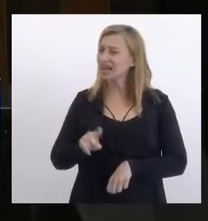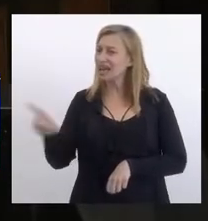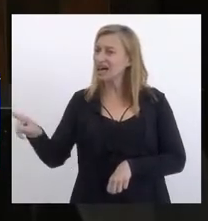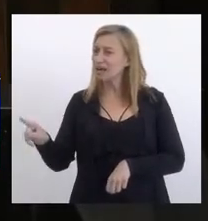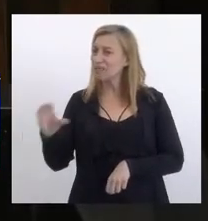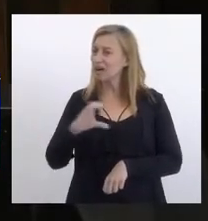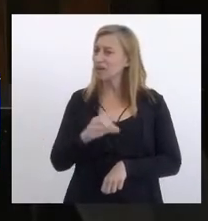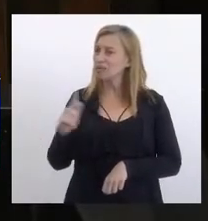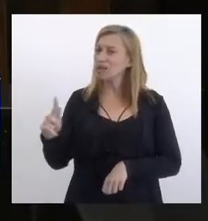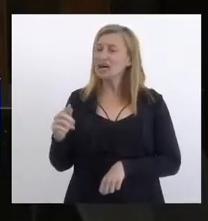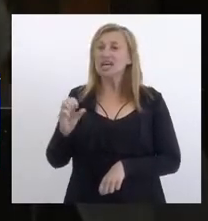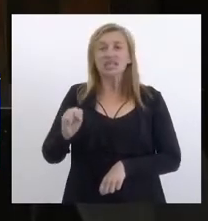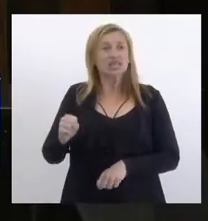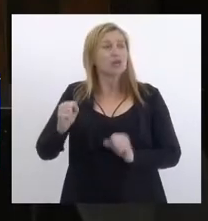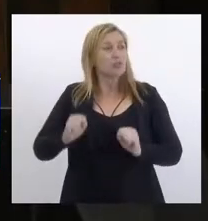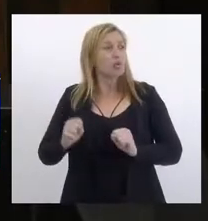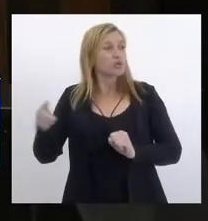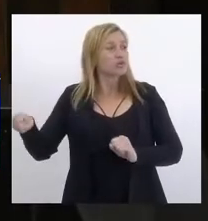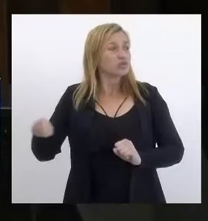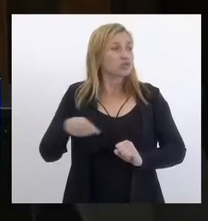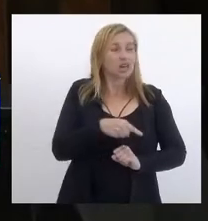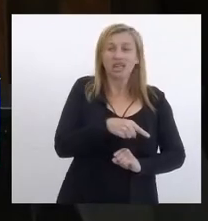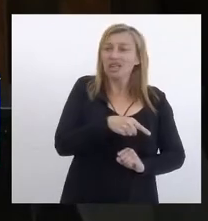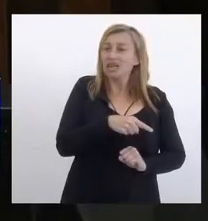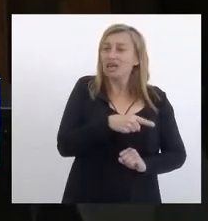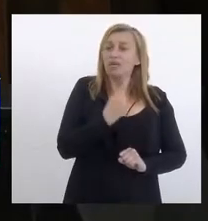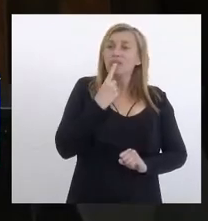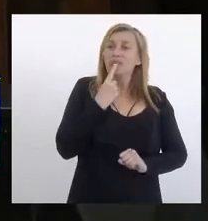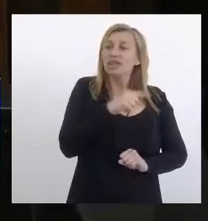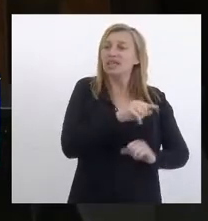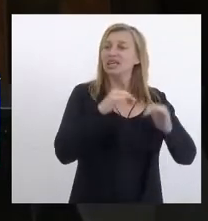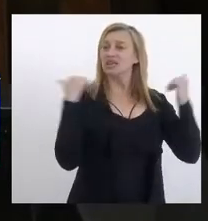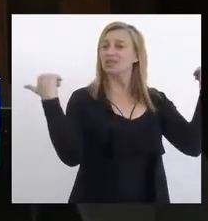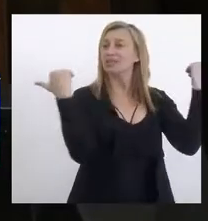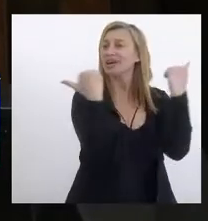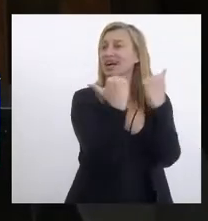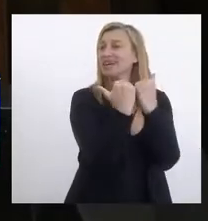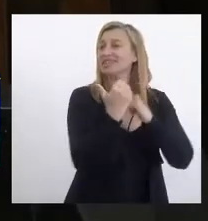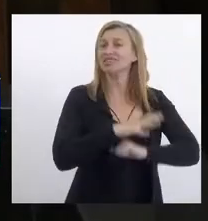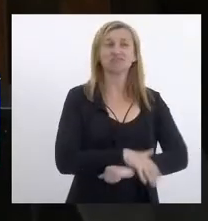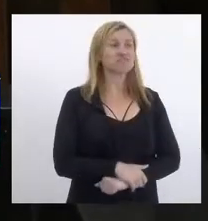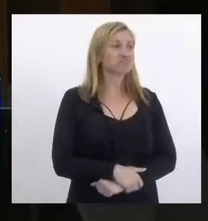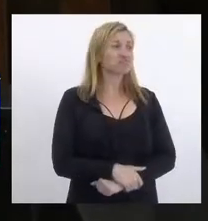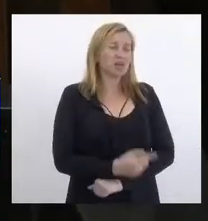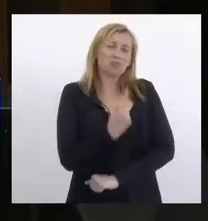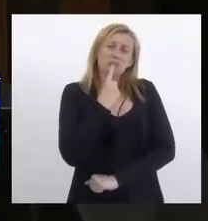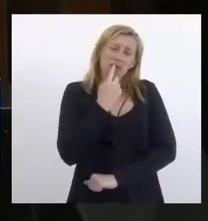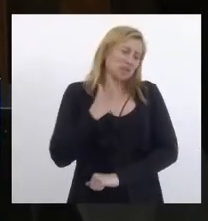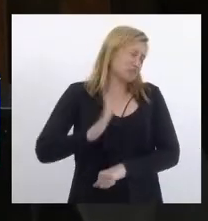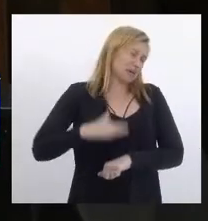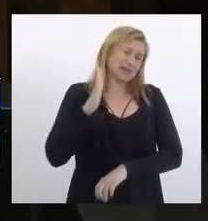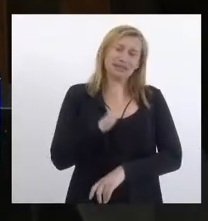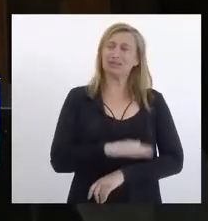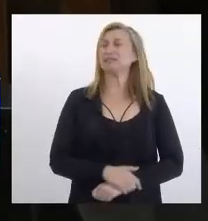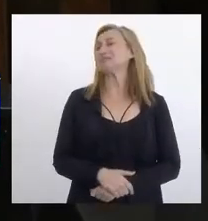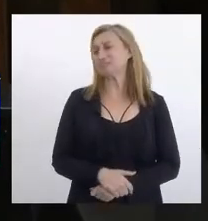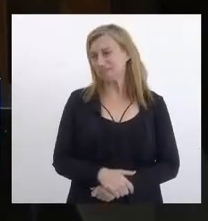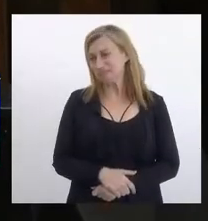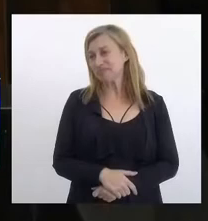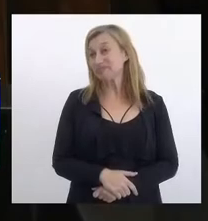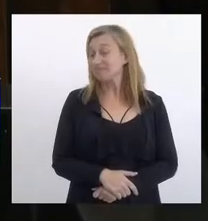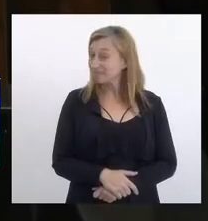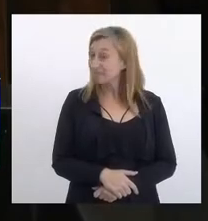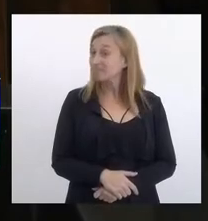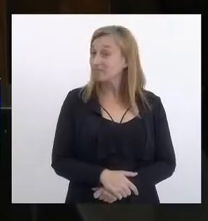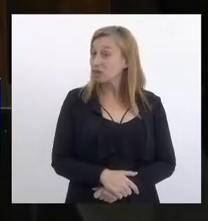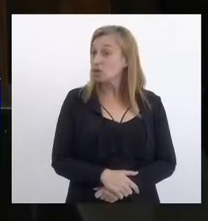Grande se posso fazer aqui no Maracanã? que é muito mais perto. E com